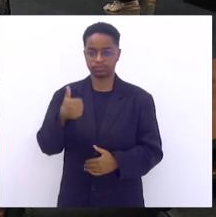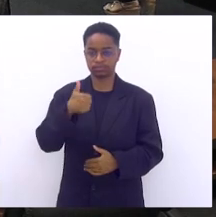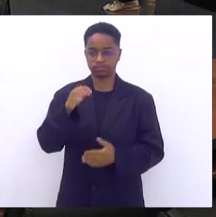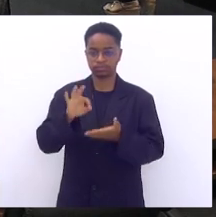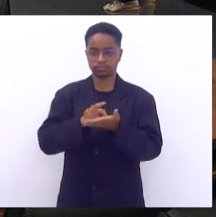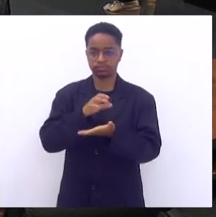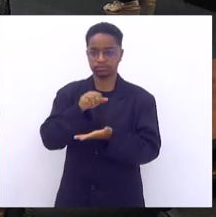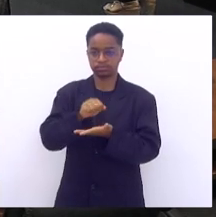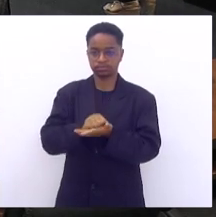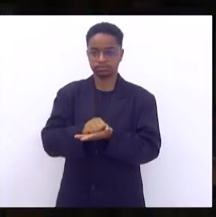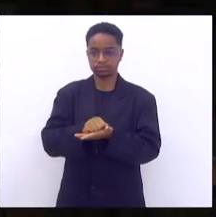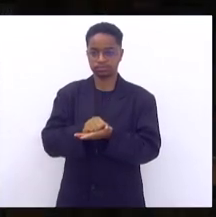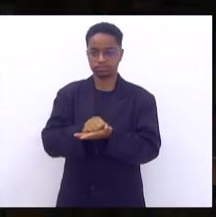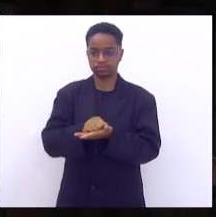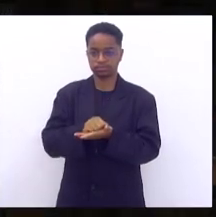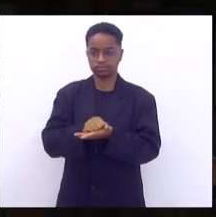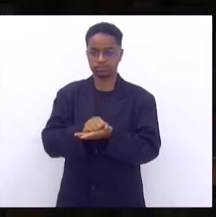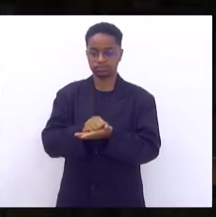é a nobre